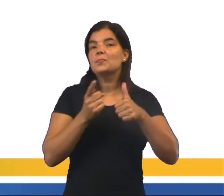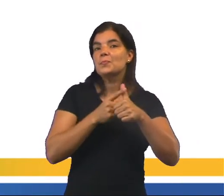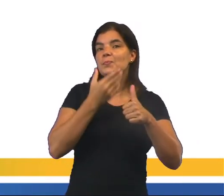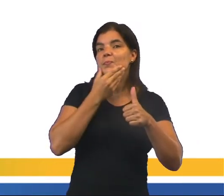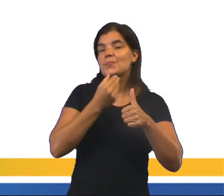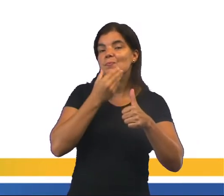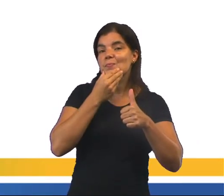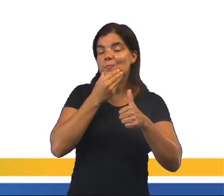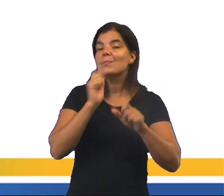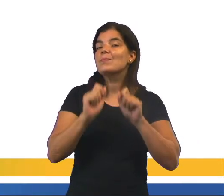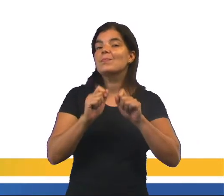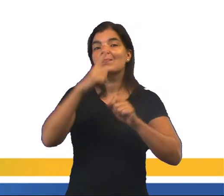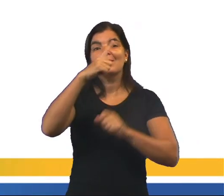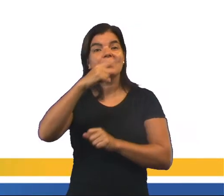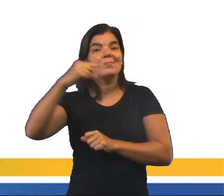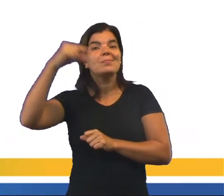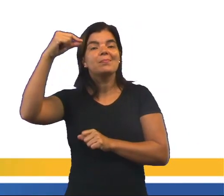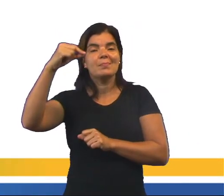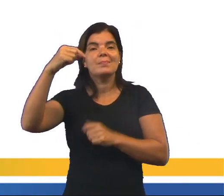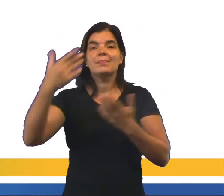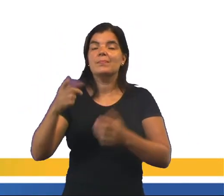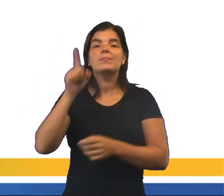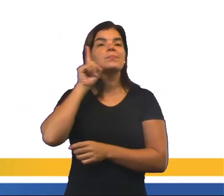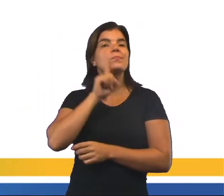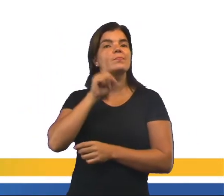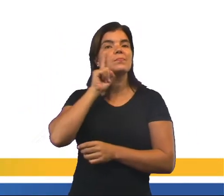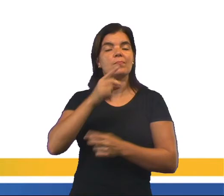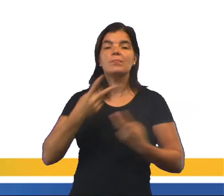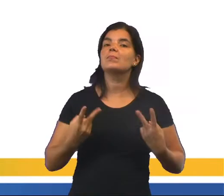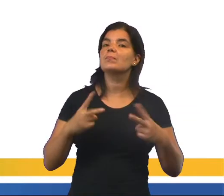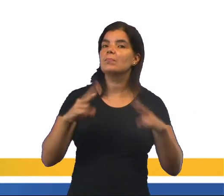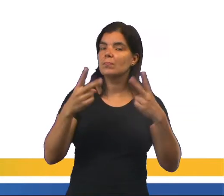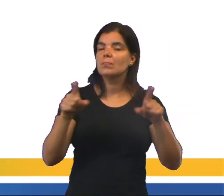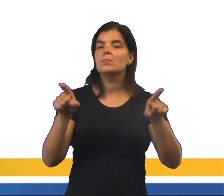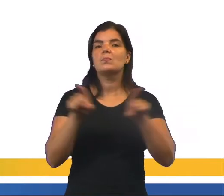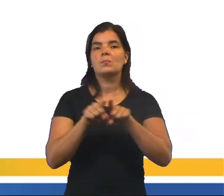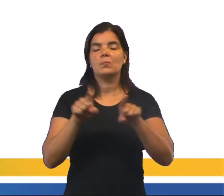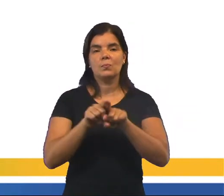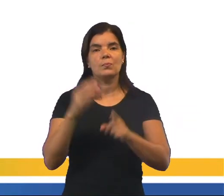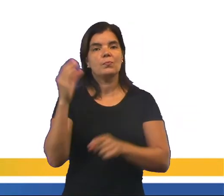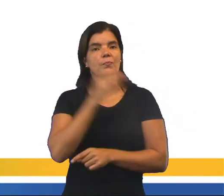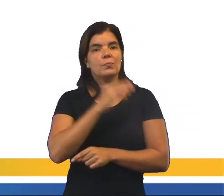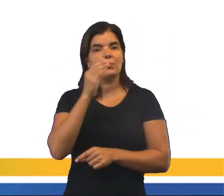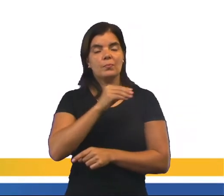primeiro homem a pisar na Lua. Então basicamente os Estados Unidos saem vencedor da